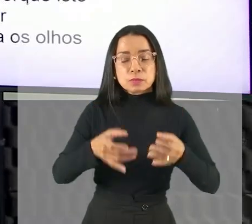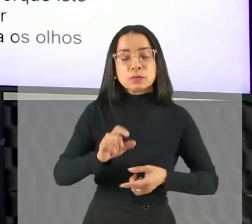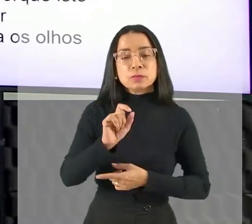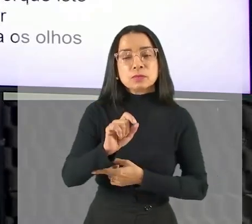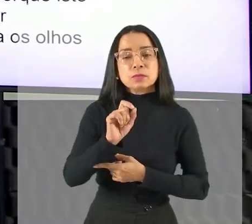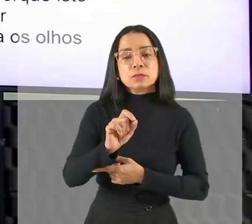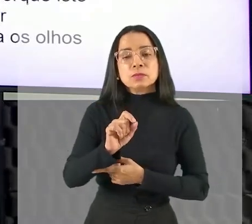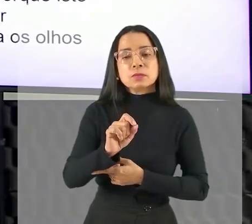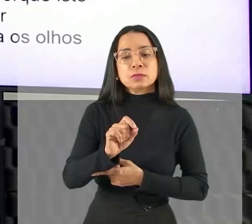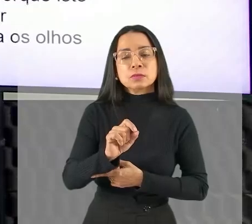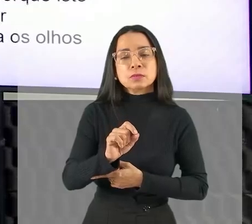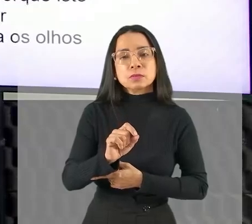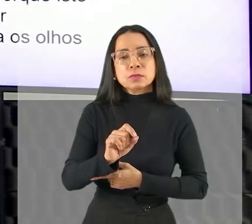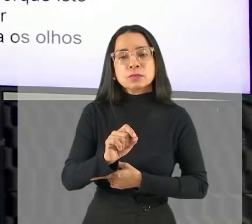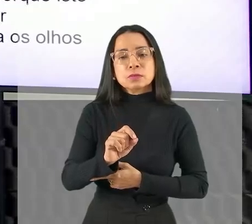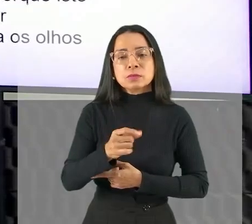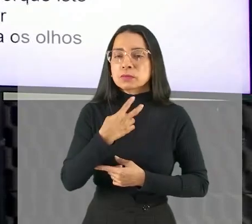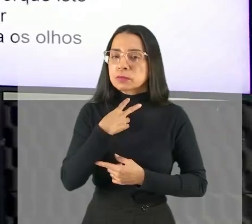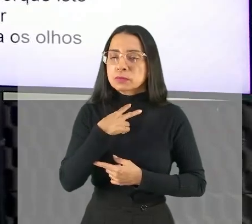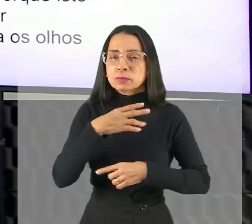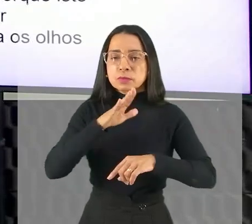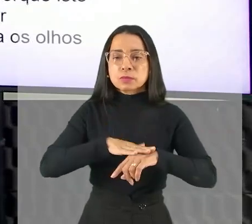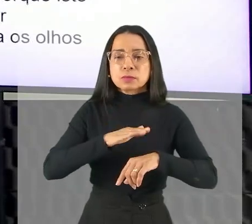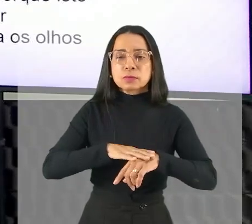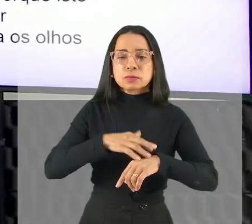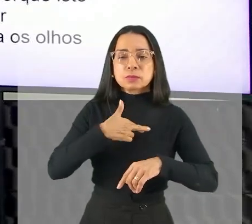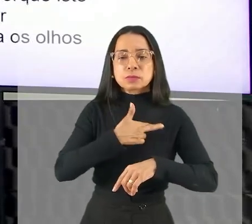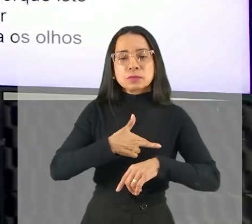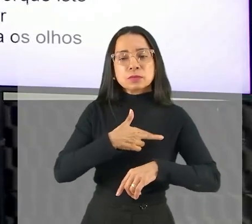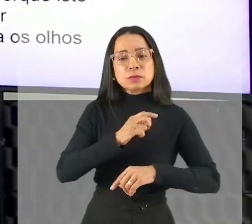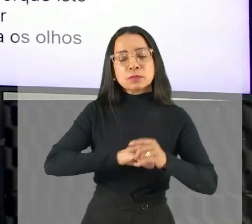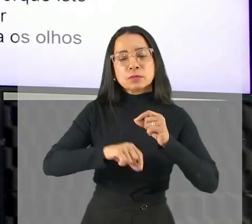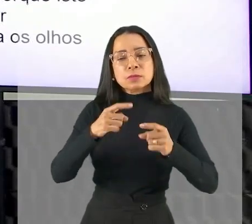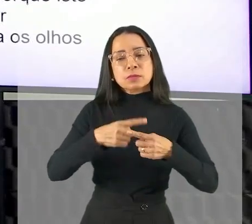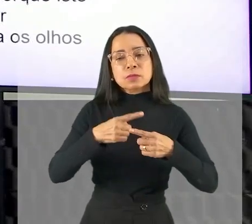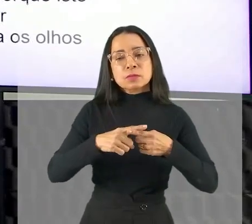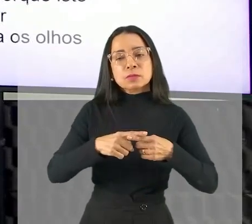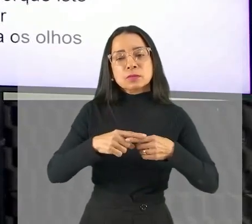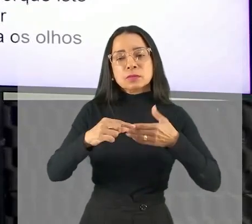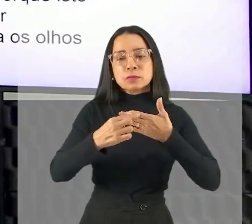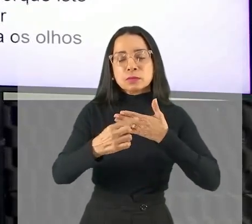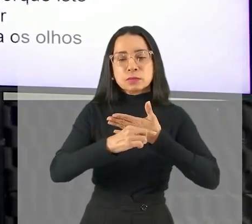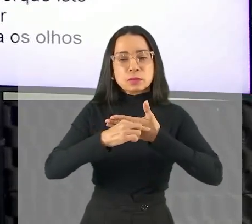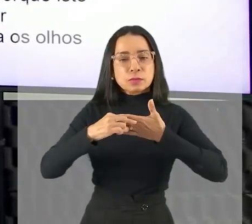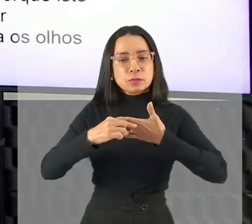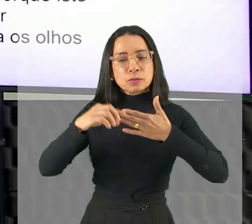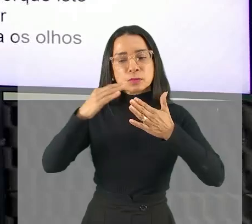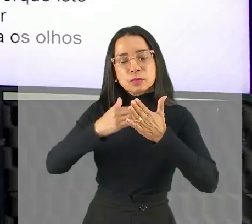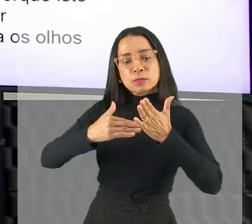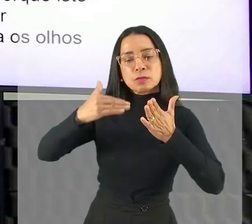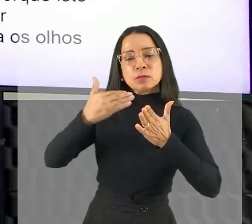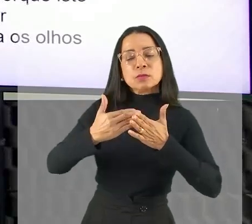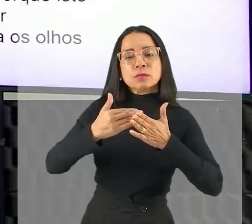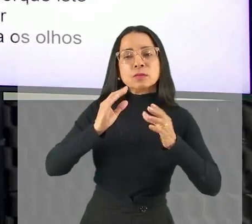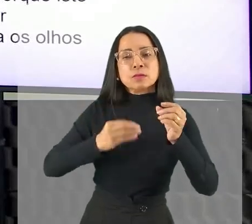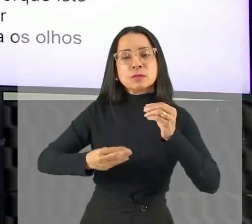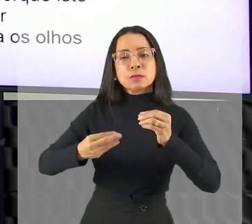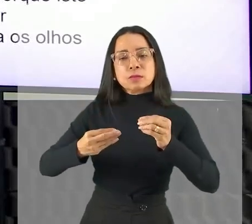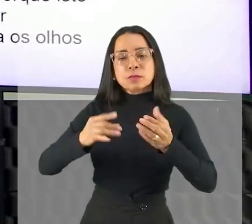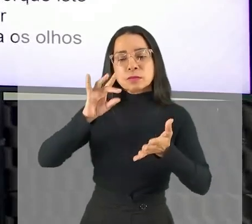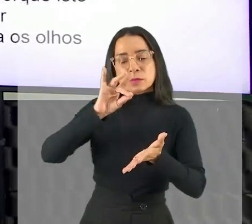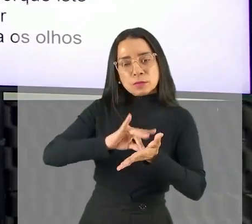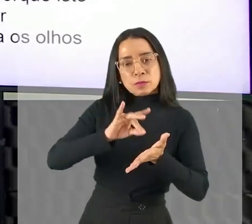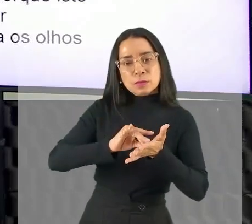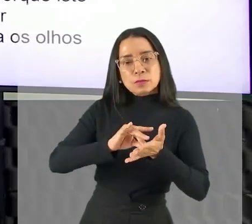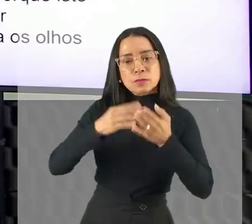Que isso não poderia ser chamado romance. Por quê? O autor, ele perpassa a realidade, ele vai além da realidade, ele fecha